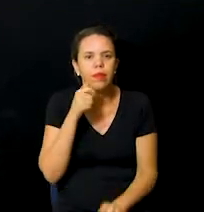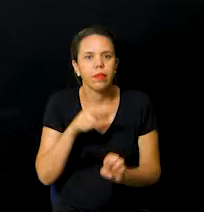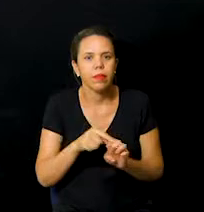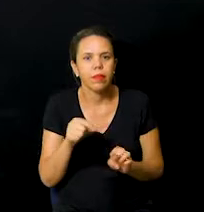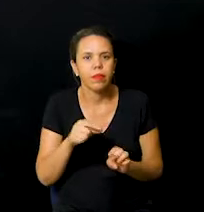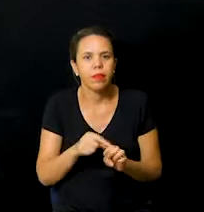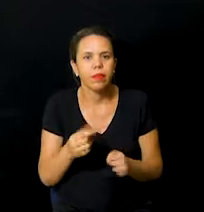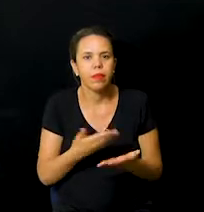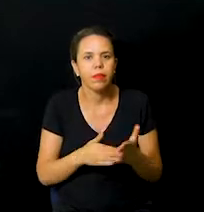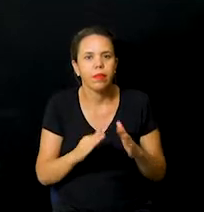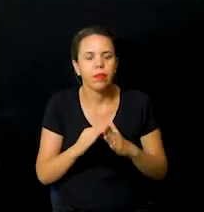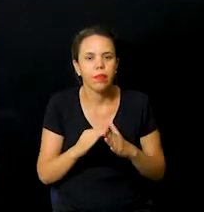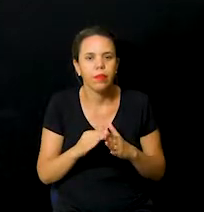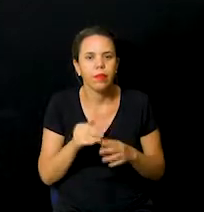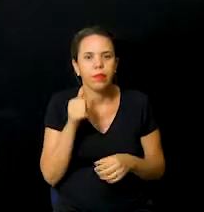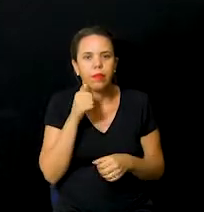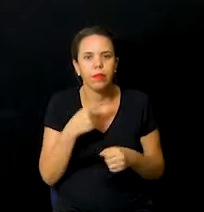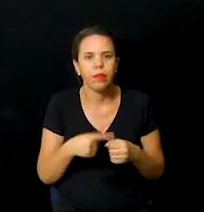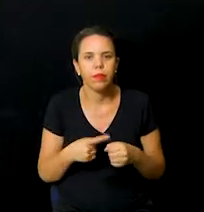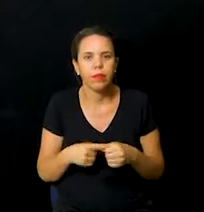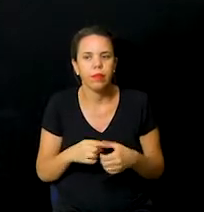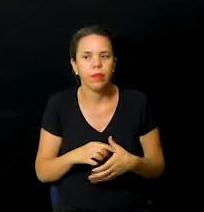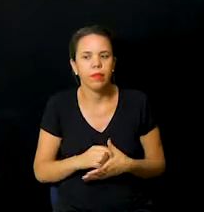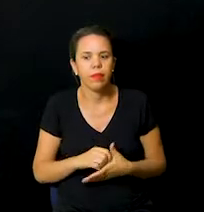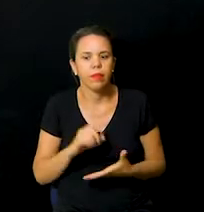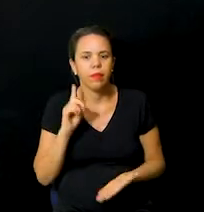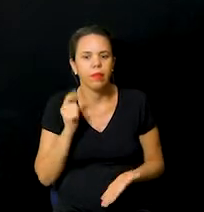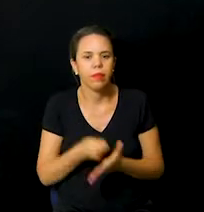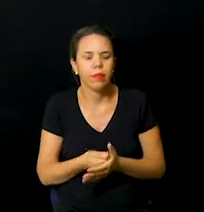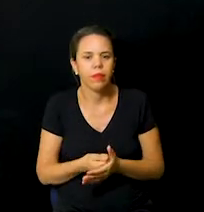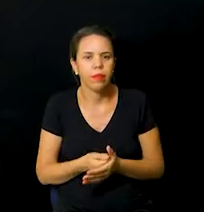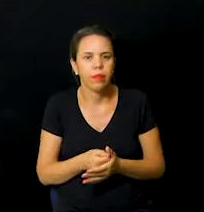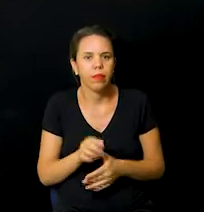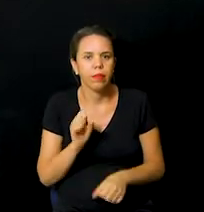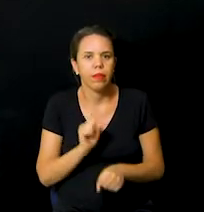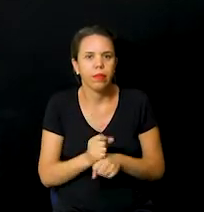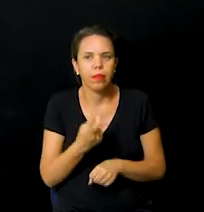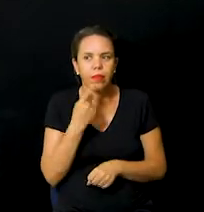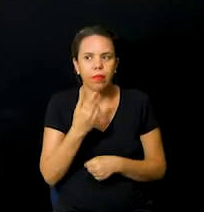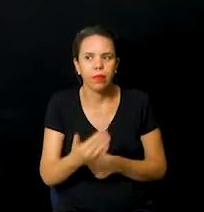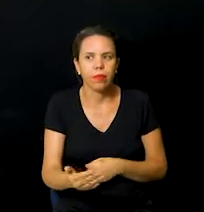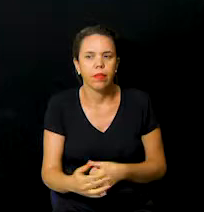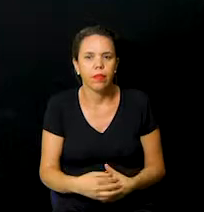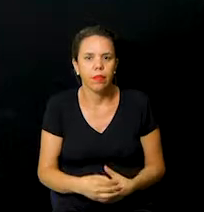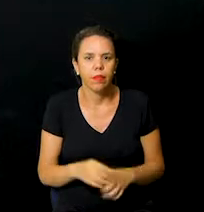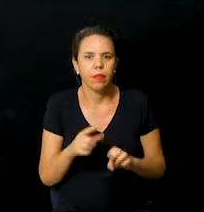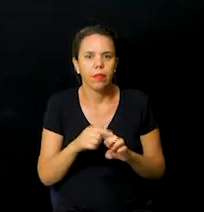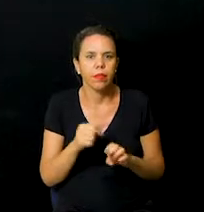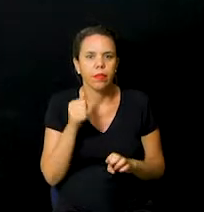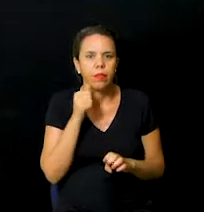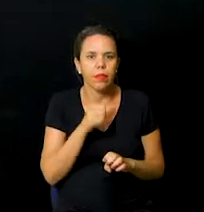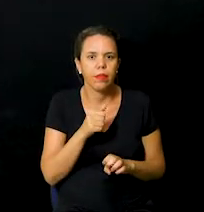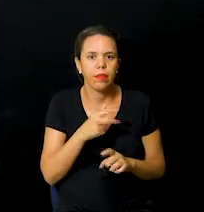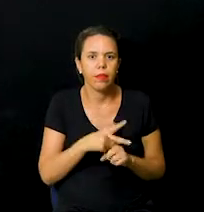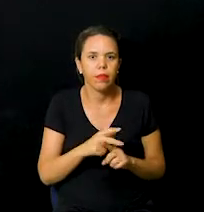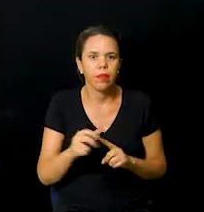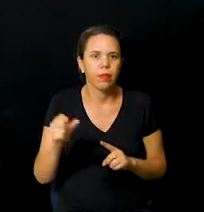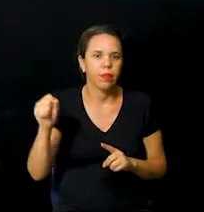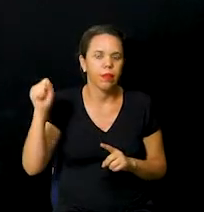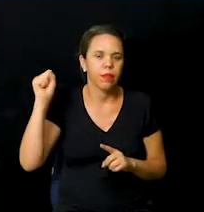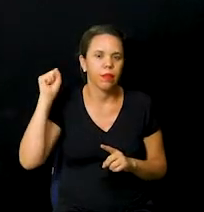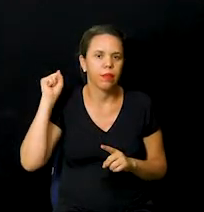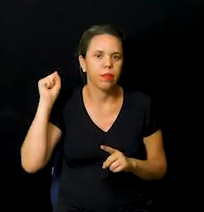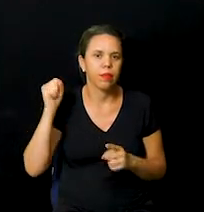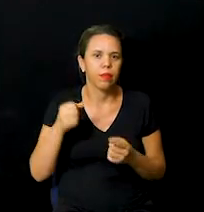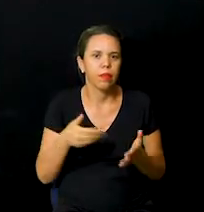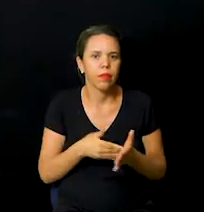da Escola Redes Mulheres que Decidem. A gente continua falando sobre empreendedorismo feminino, superação,